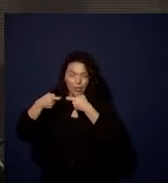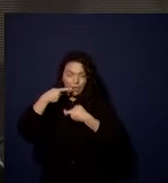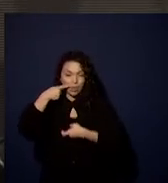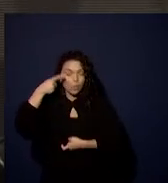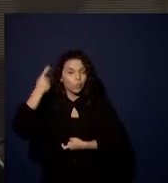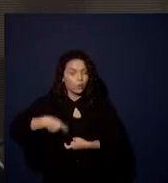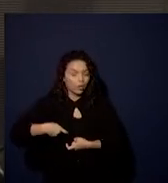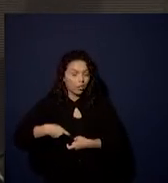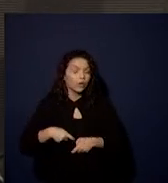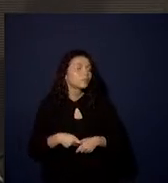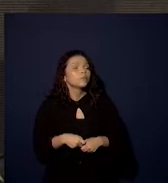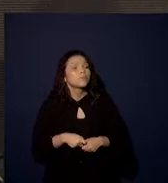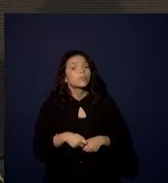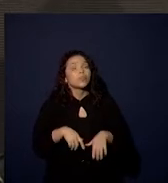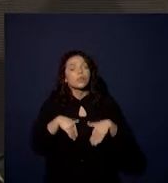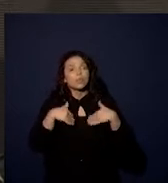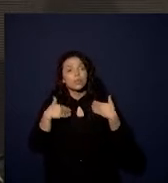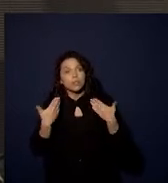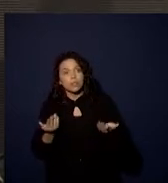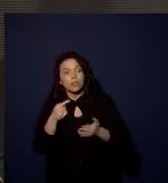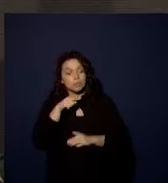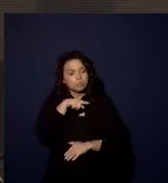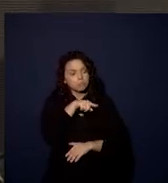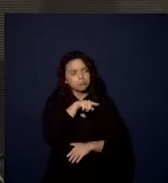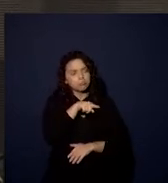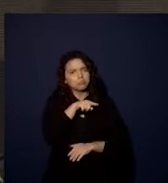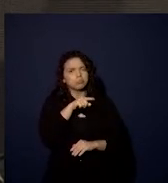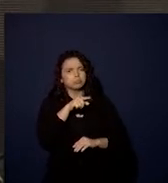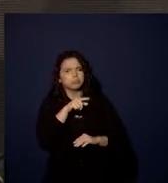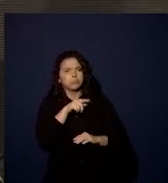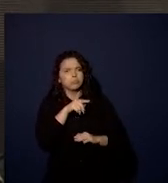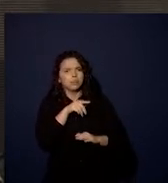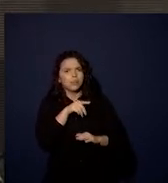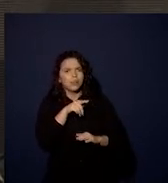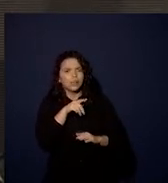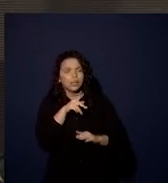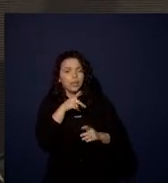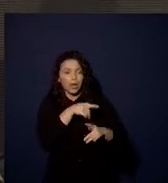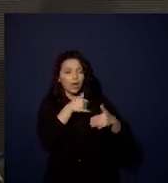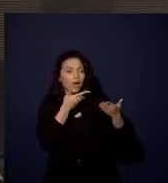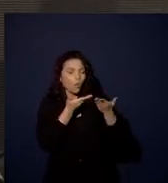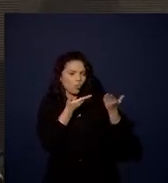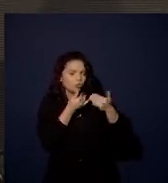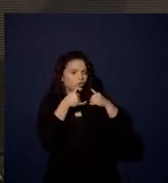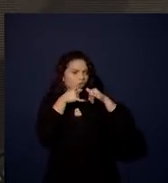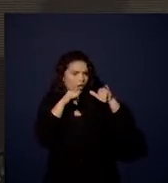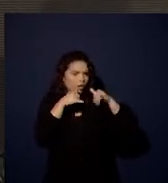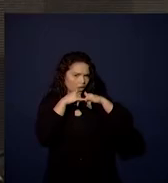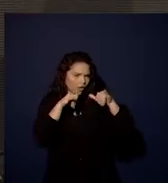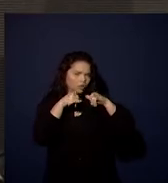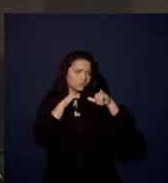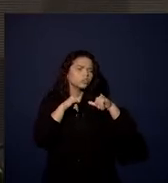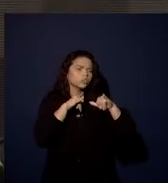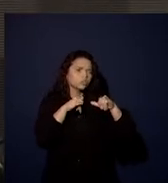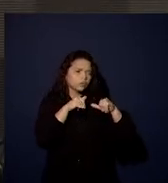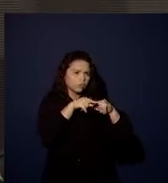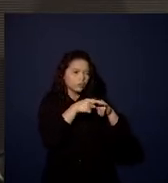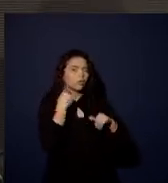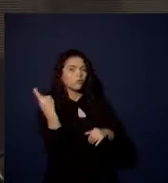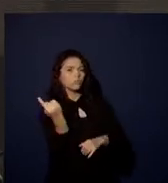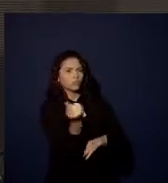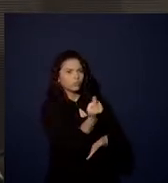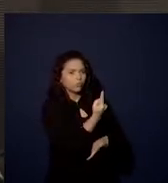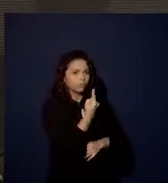alto o intensivo consome energia elétrica hoje se ele